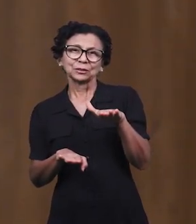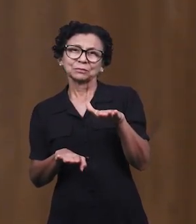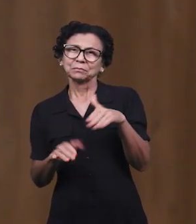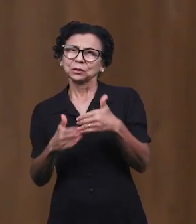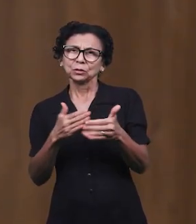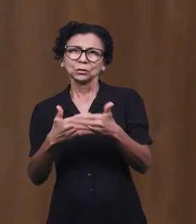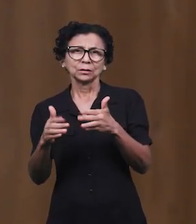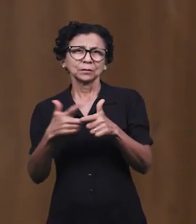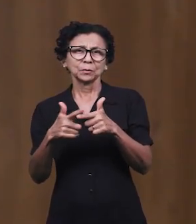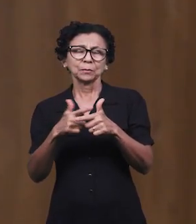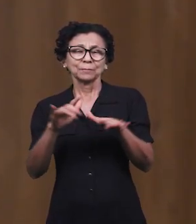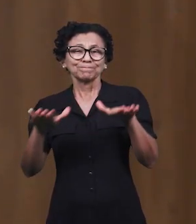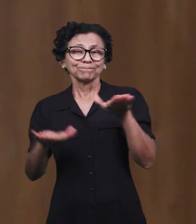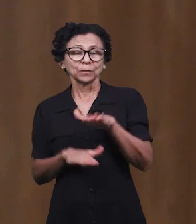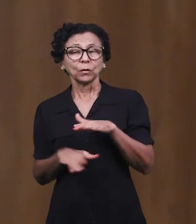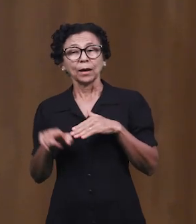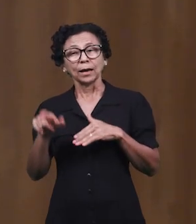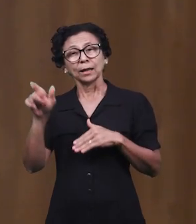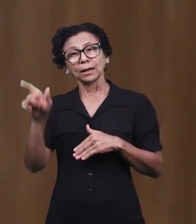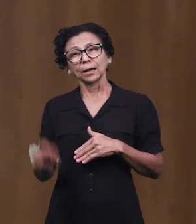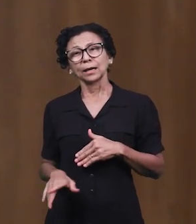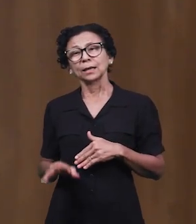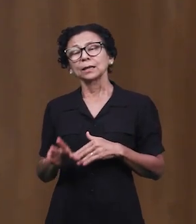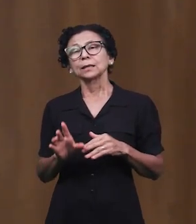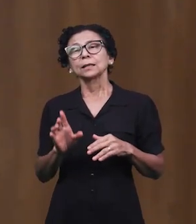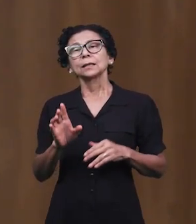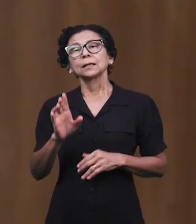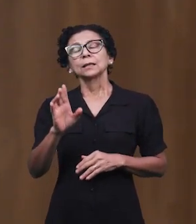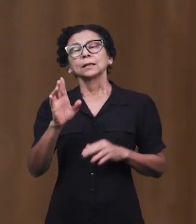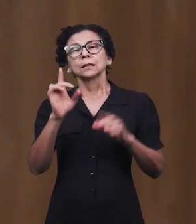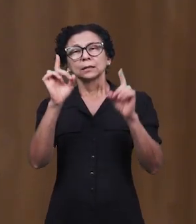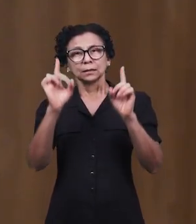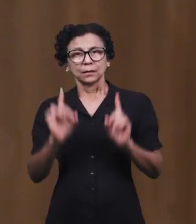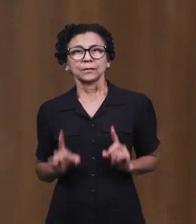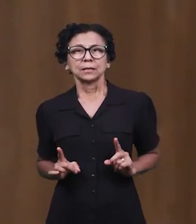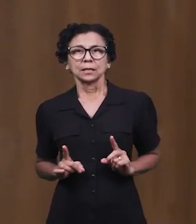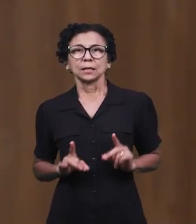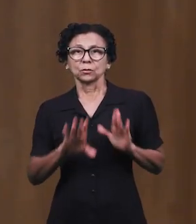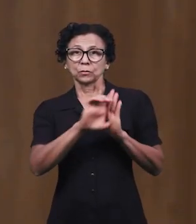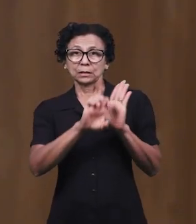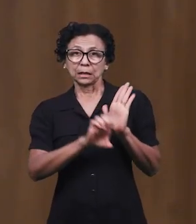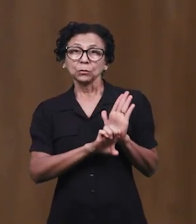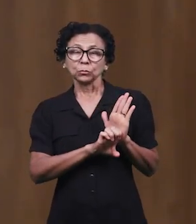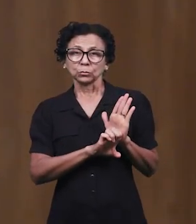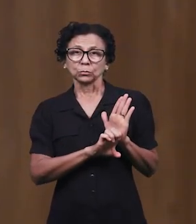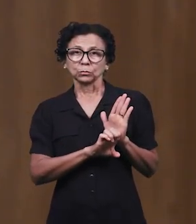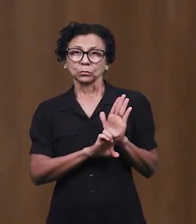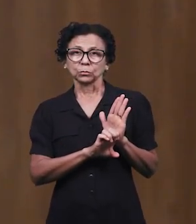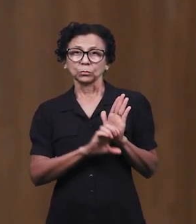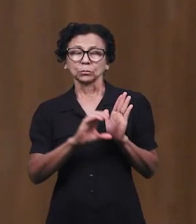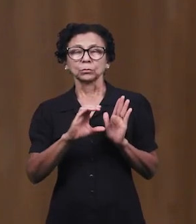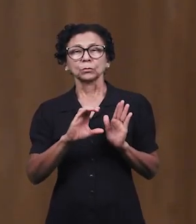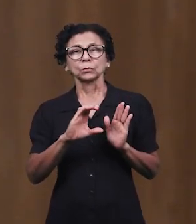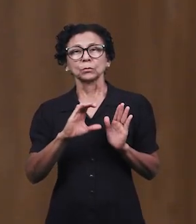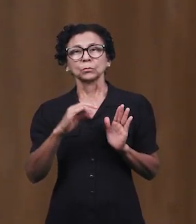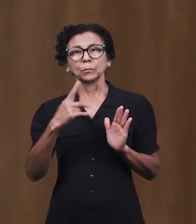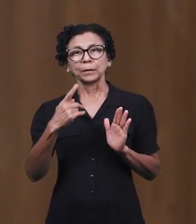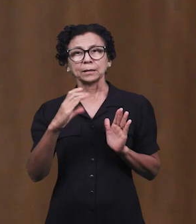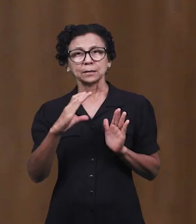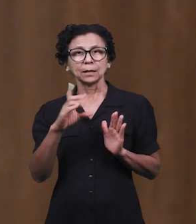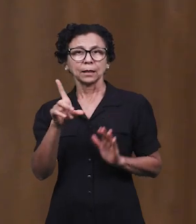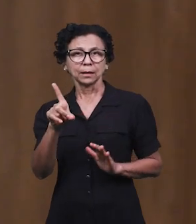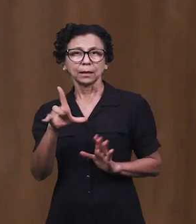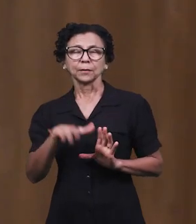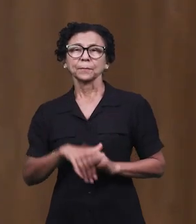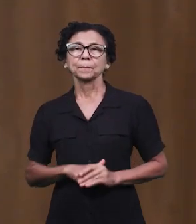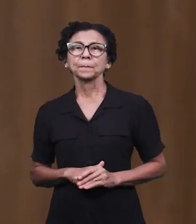considerada como pessoa com deficiência. Isso o Estatuto da pessoa com deficiência traz essa definição. Então, assim, o que a legislação